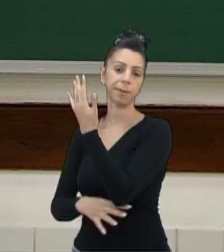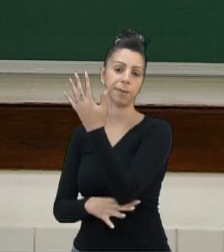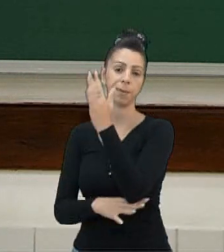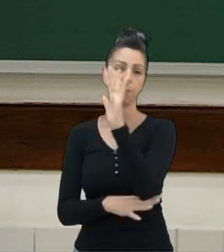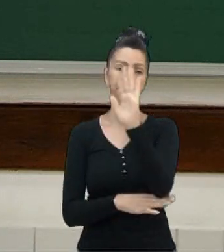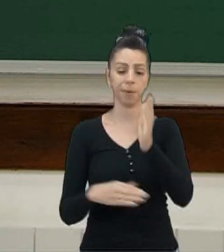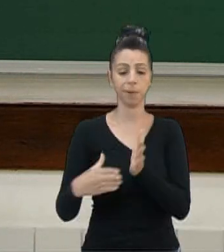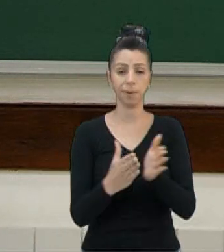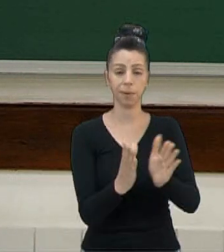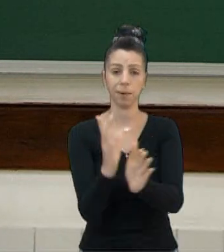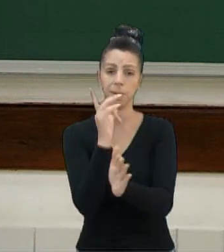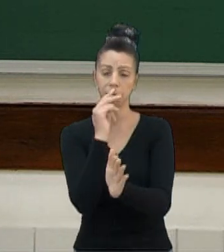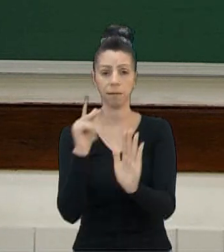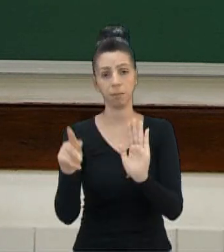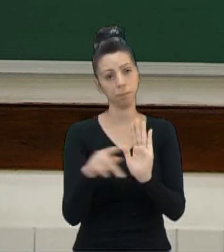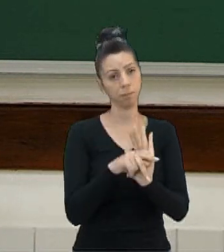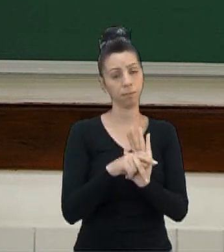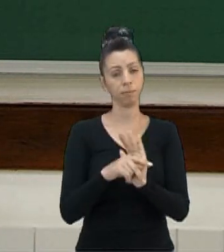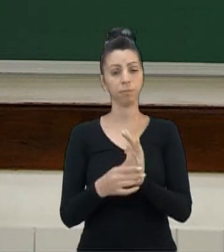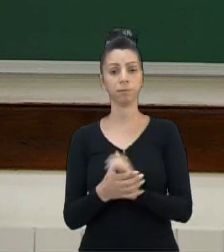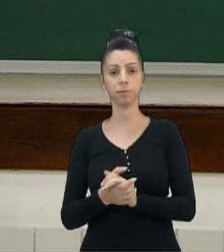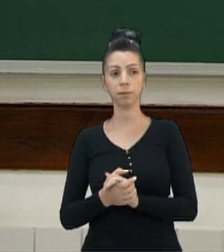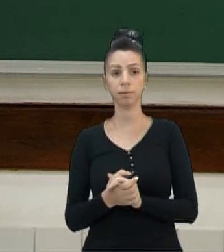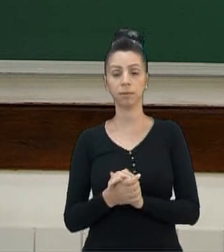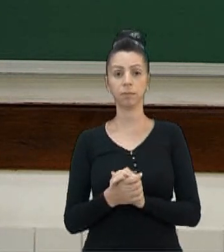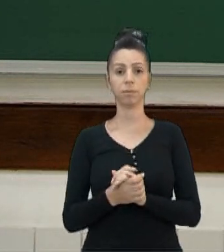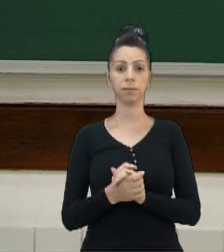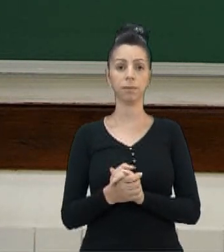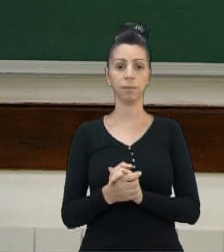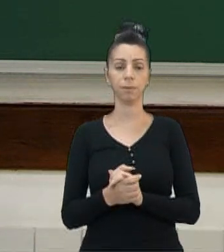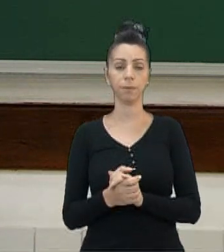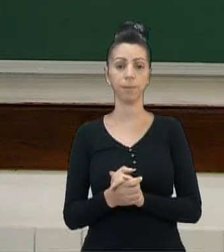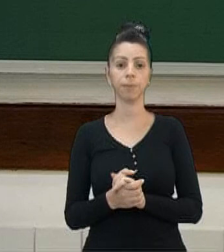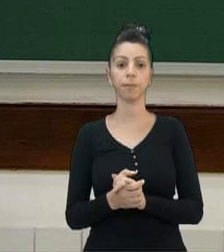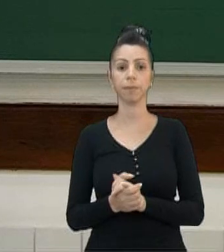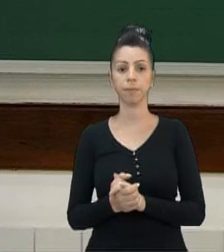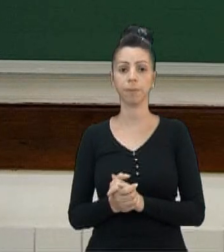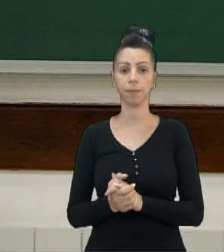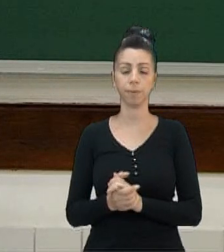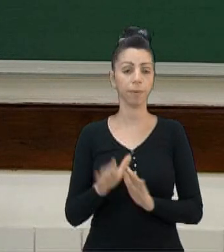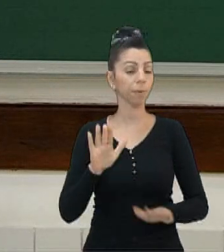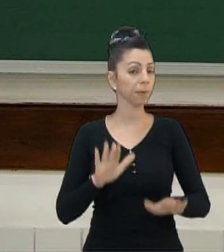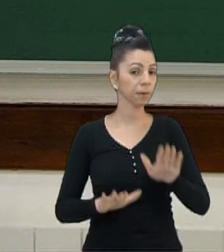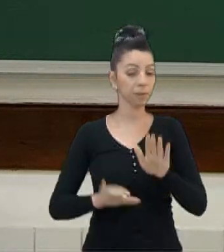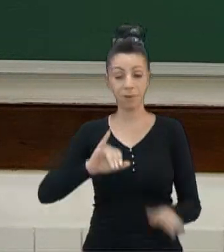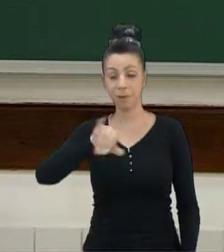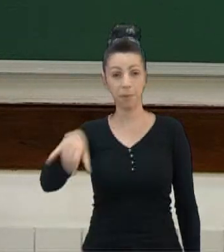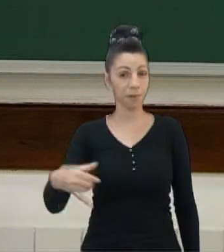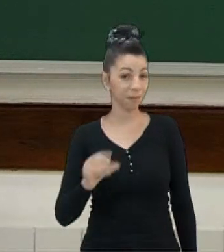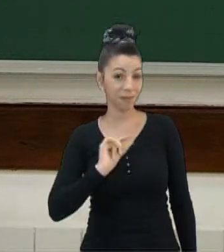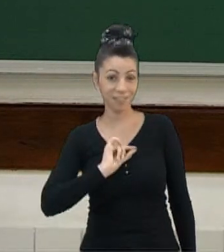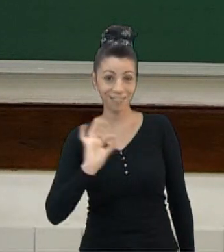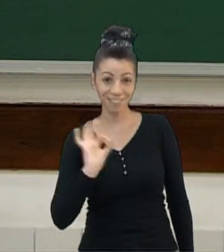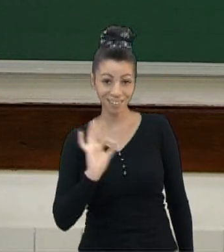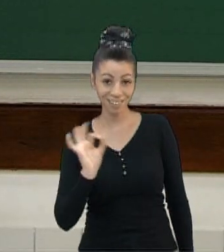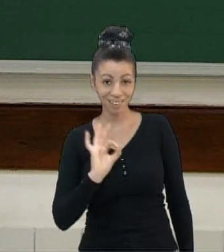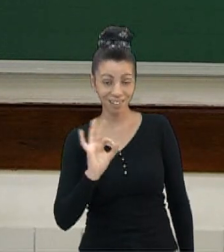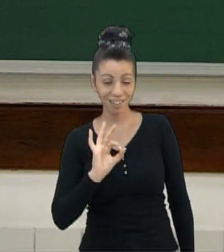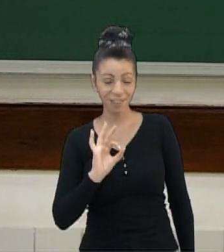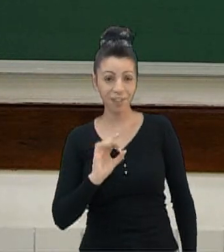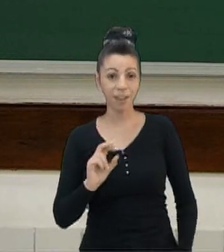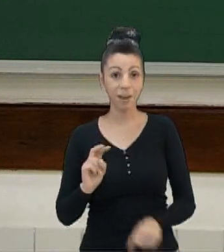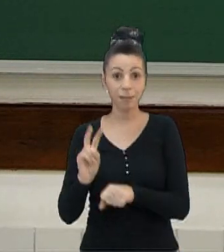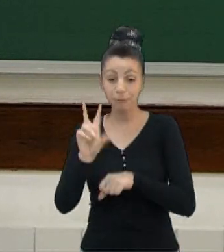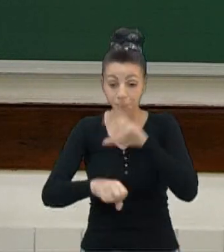Algo que é gratuito para a gente poder aproveitar. E muitas vezes, o que a gente faz? Fica muito atrás do